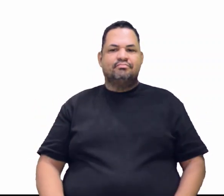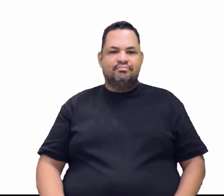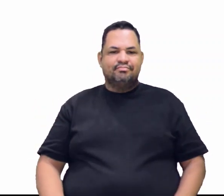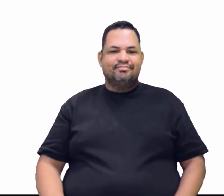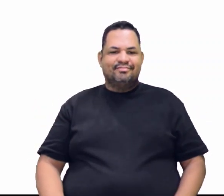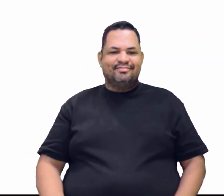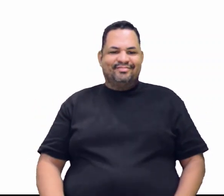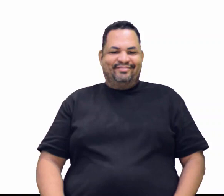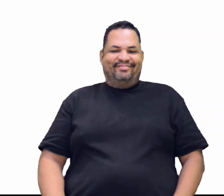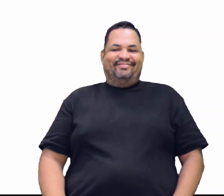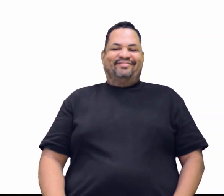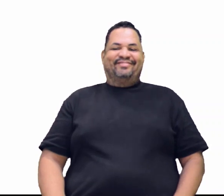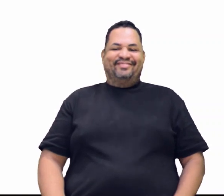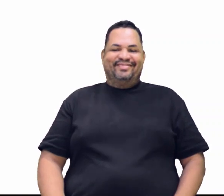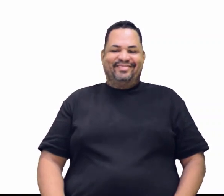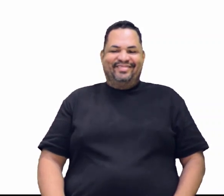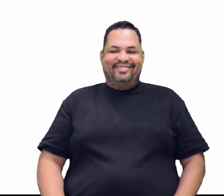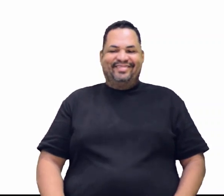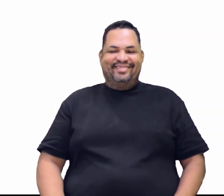Tem que ir lá de uau, uau, né?